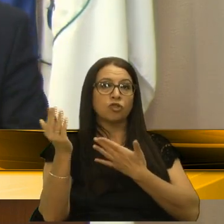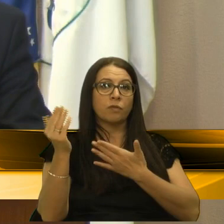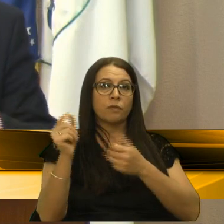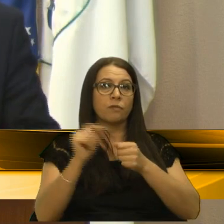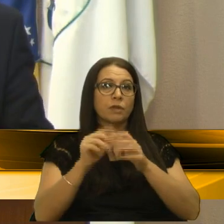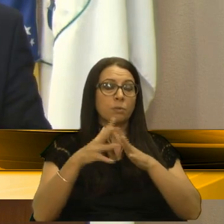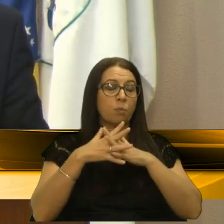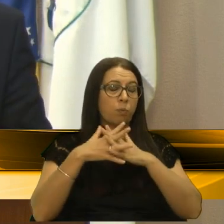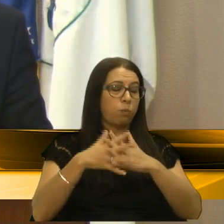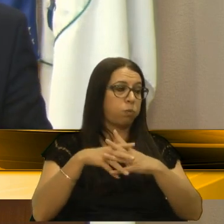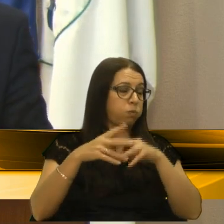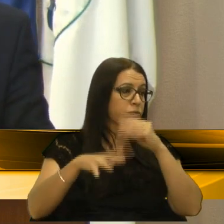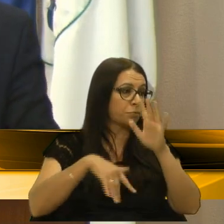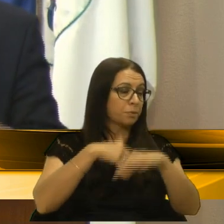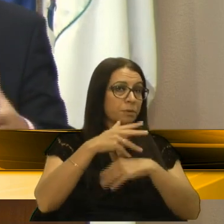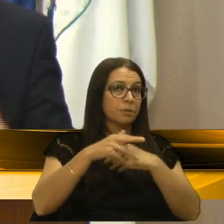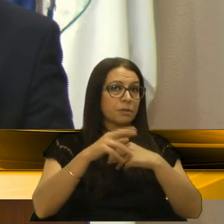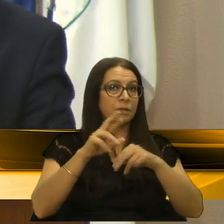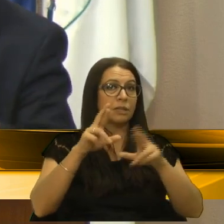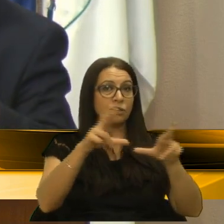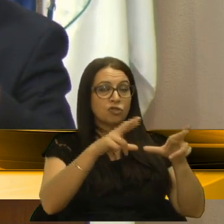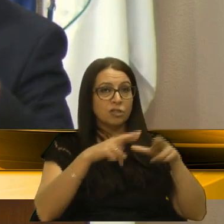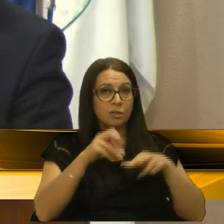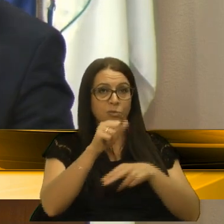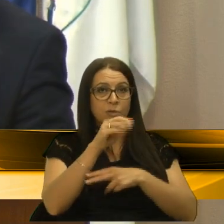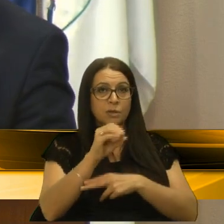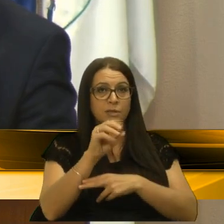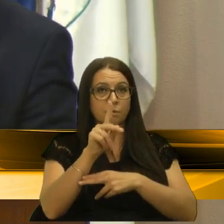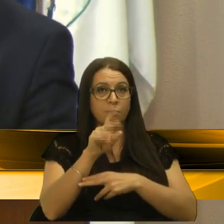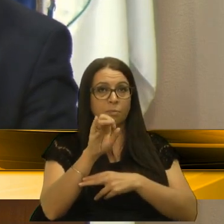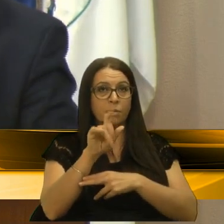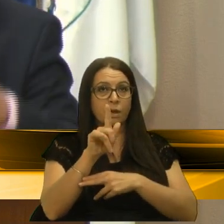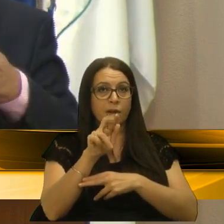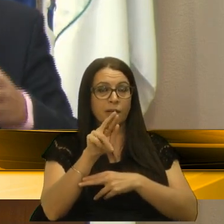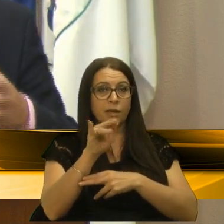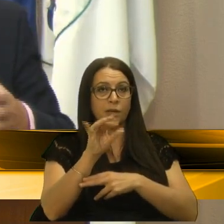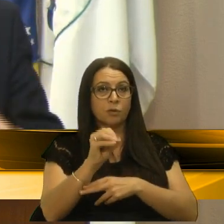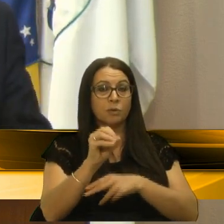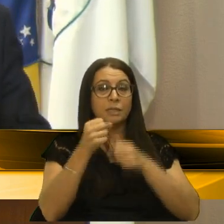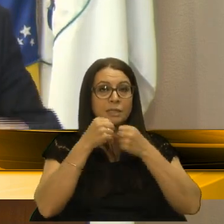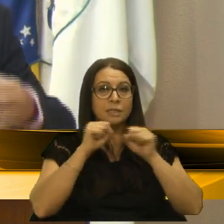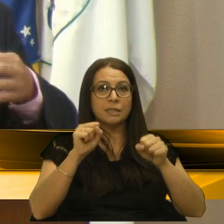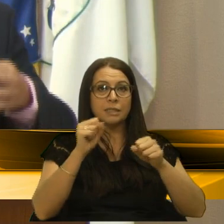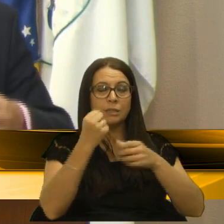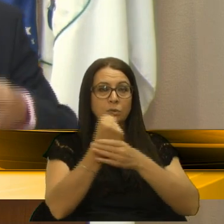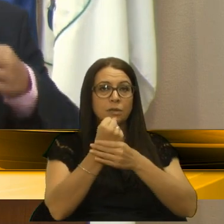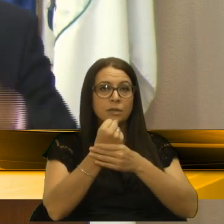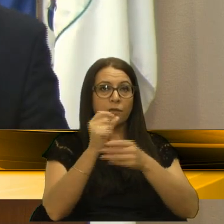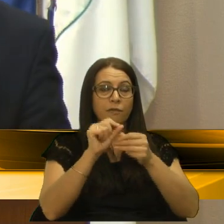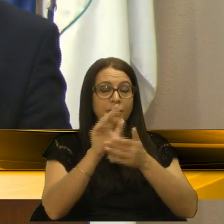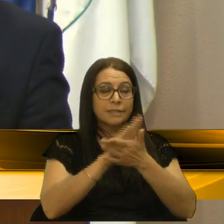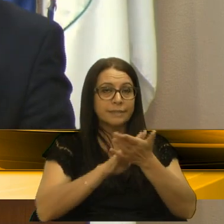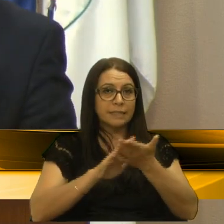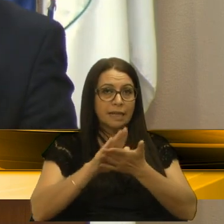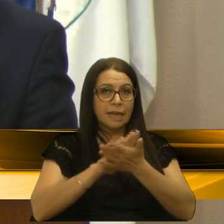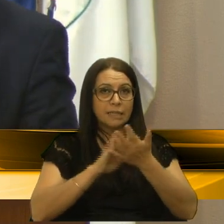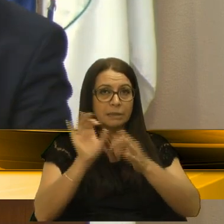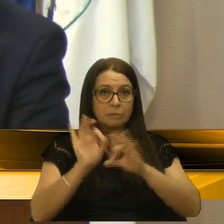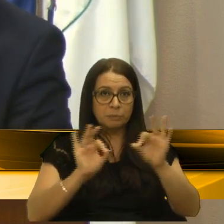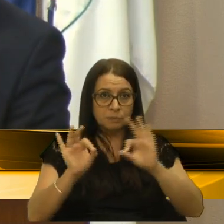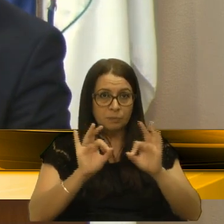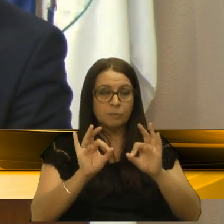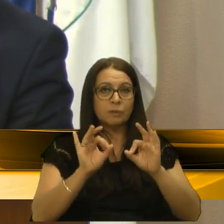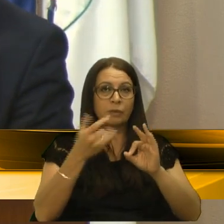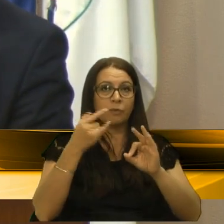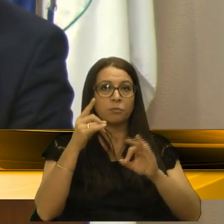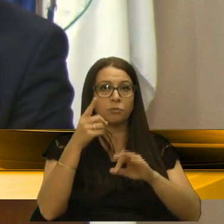maior bagunça na região de São Peregrino, que acontece sempre. A Secretaria de Segurança não faz absolutamente nada para organizar um último